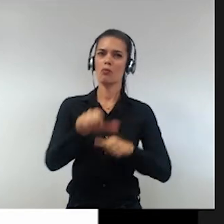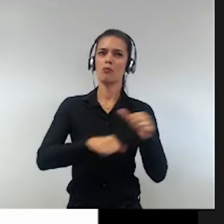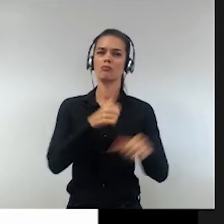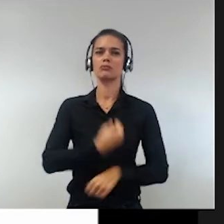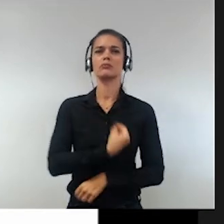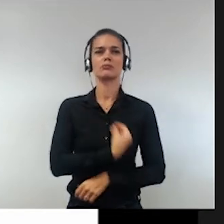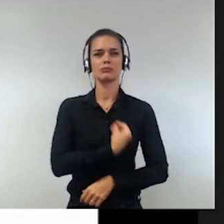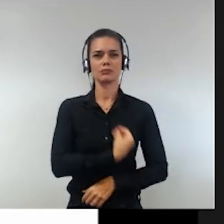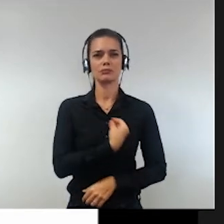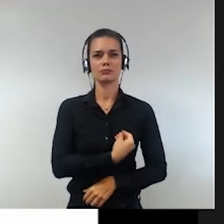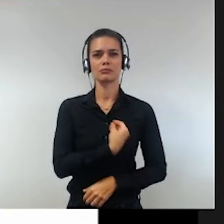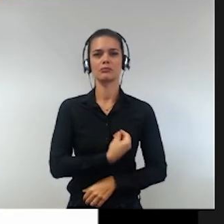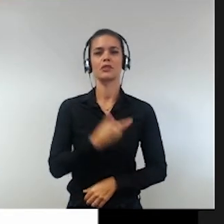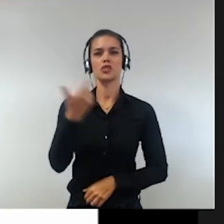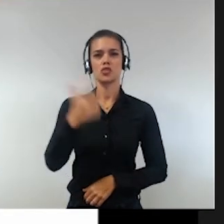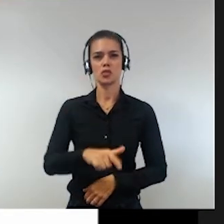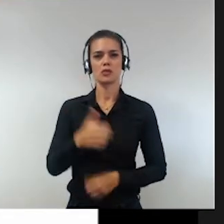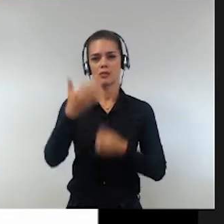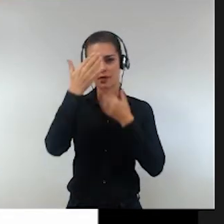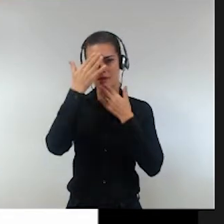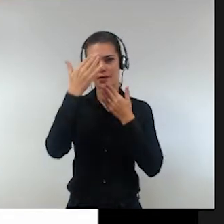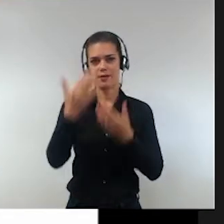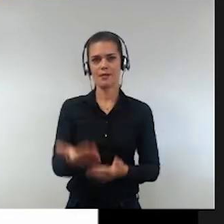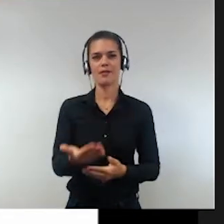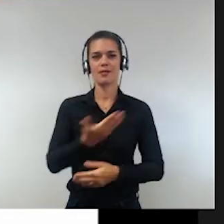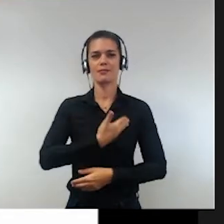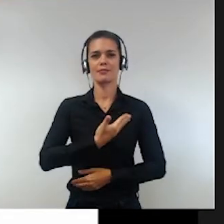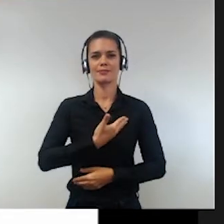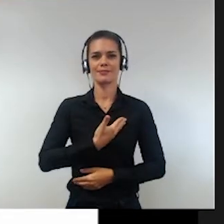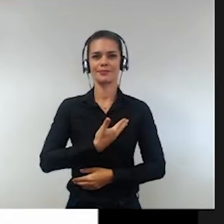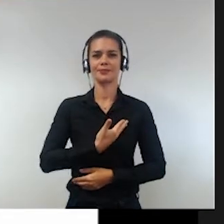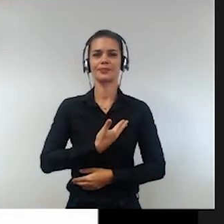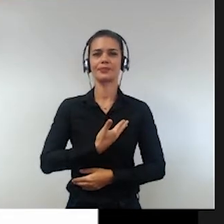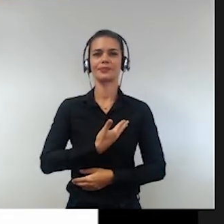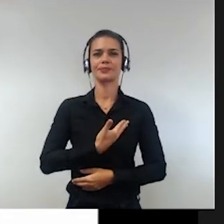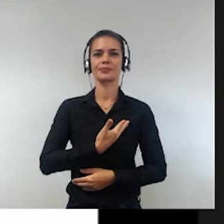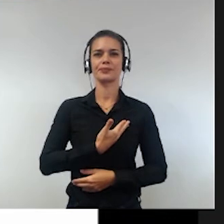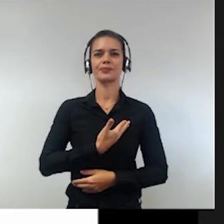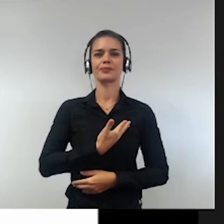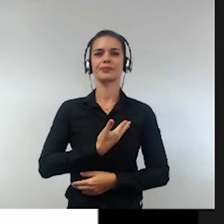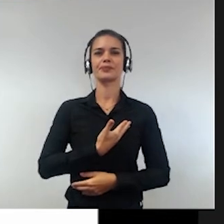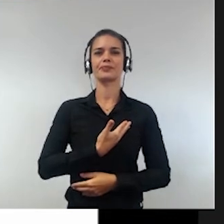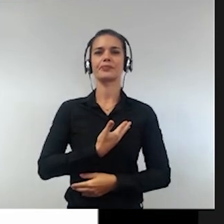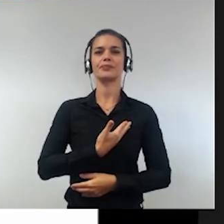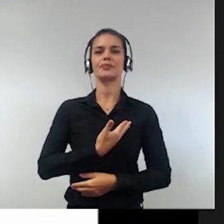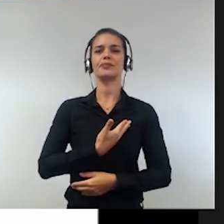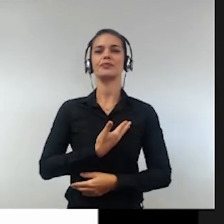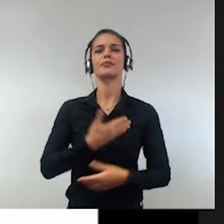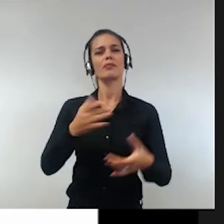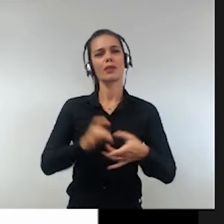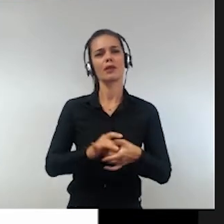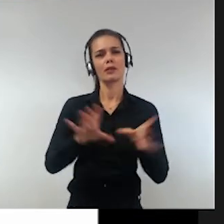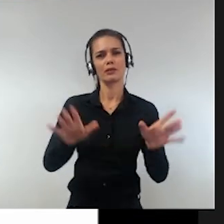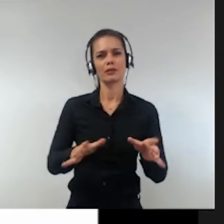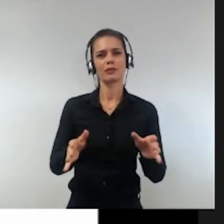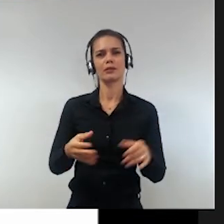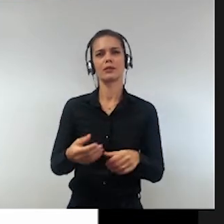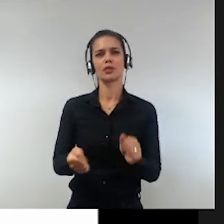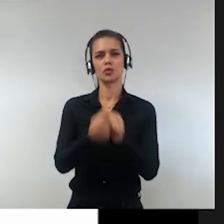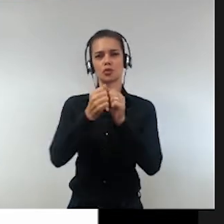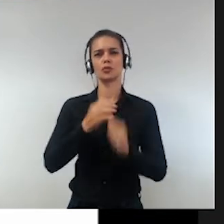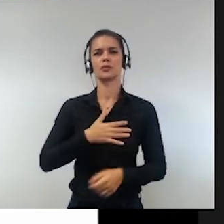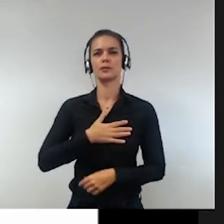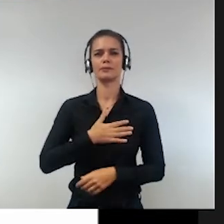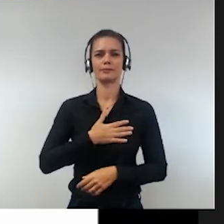realidade. Eu queria, mais uma vez, aqui agradecer os colegas que proporcionaram, que estão comigo aqui